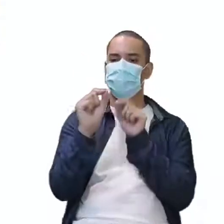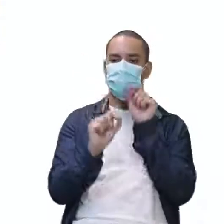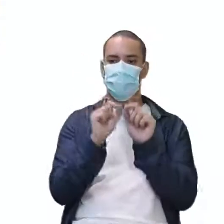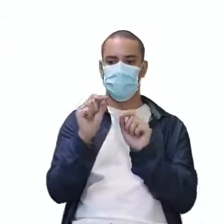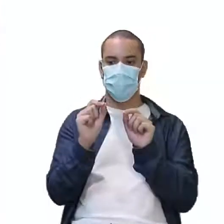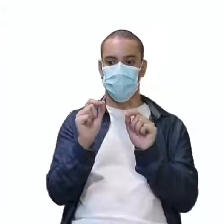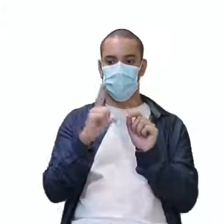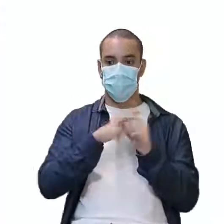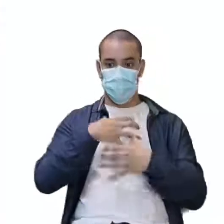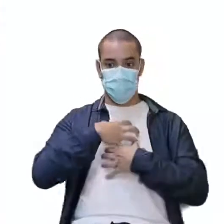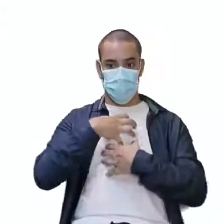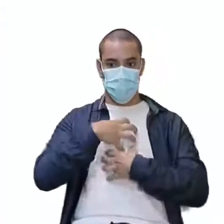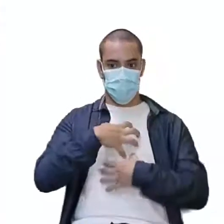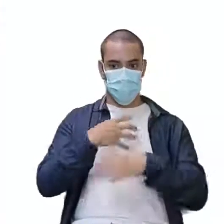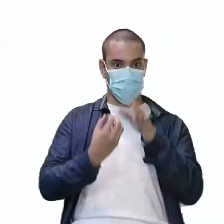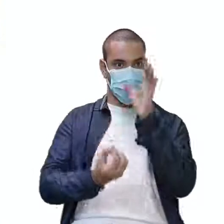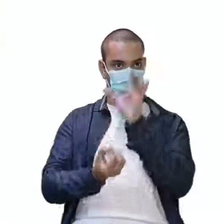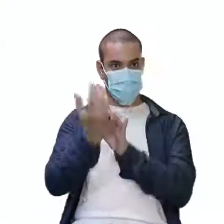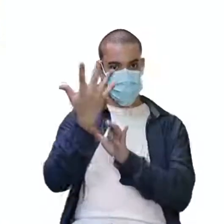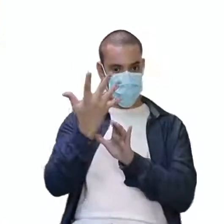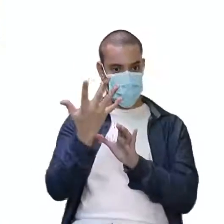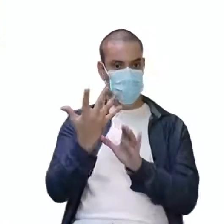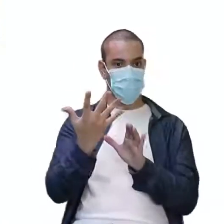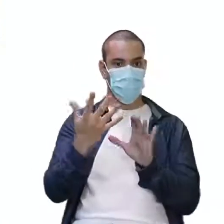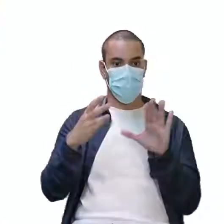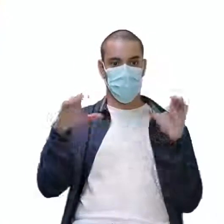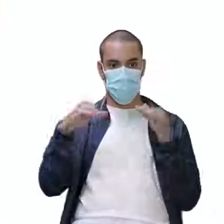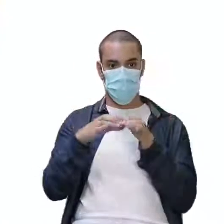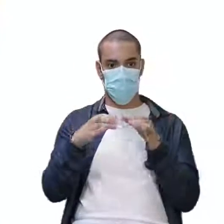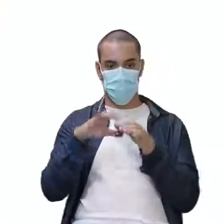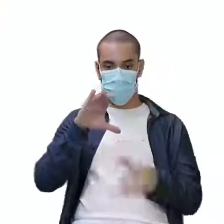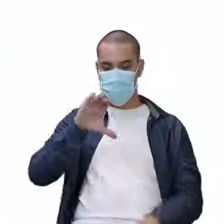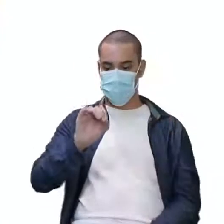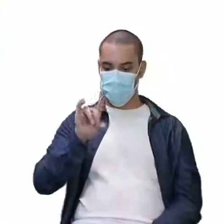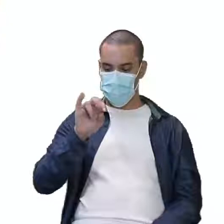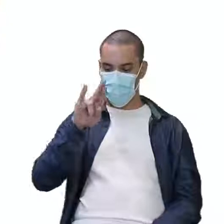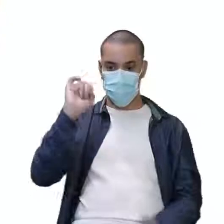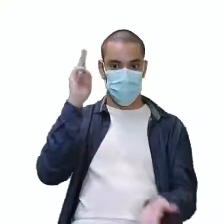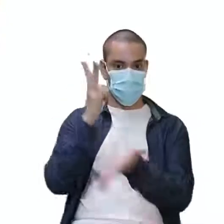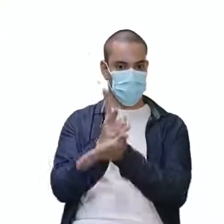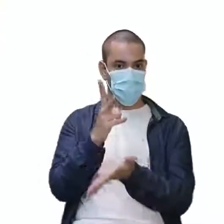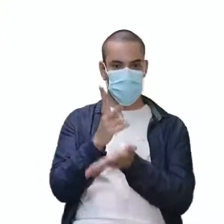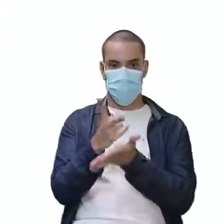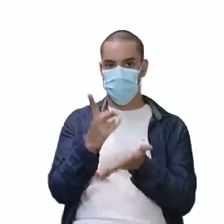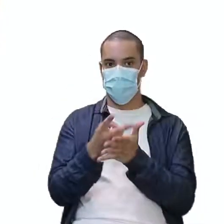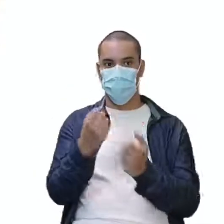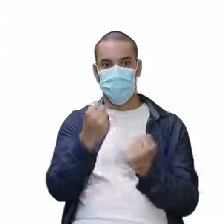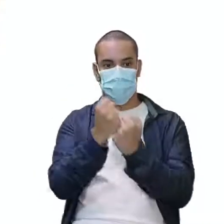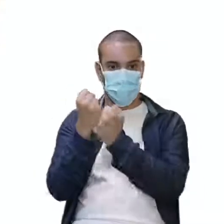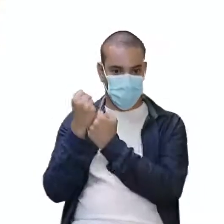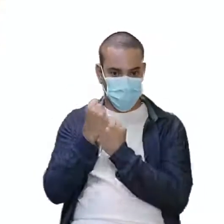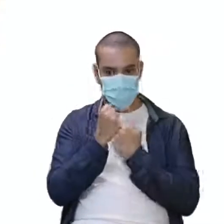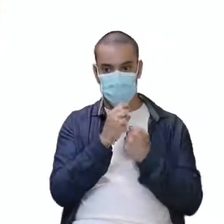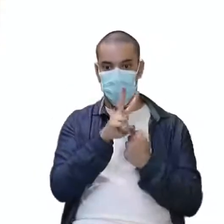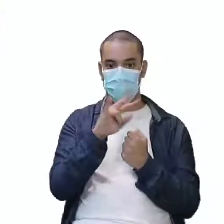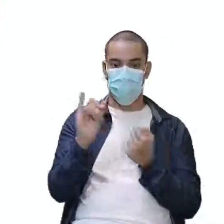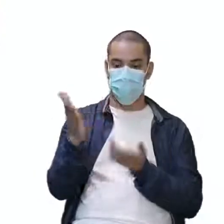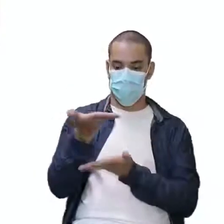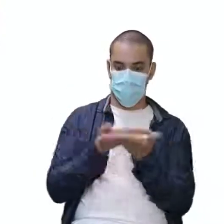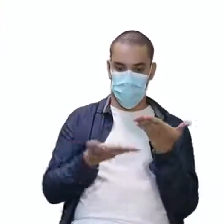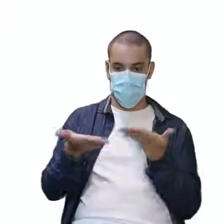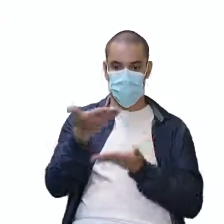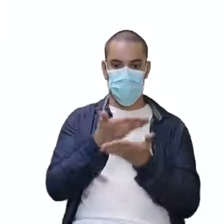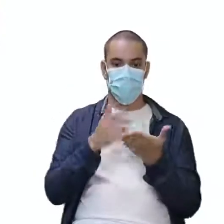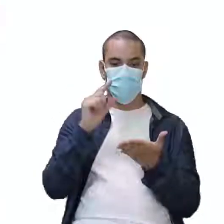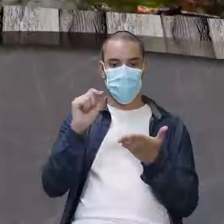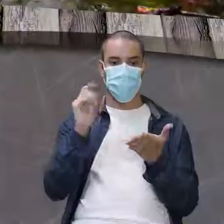essas formações de colônias, tá? Entre esses indivíduos, esse agrupamento de organismos que vão estar ali interagindo